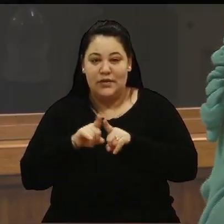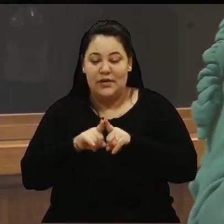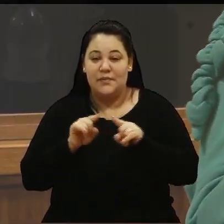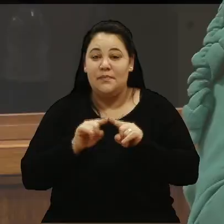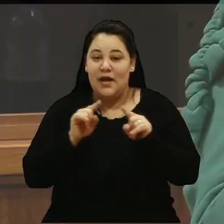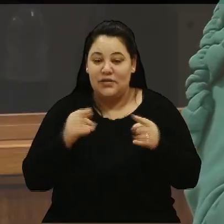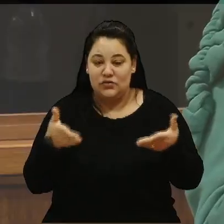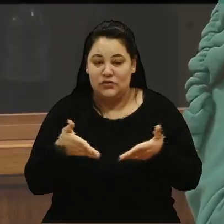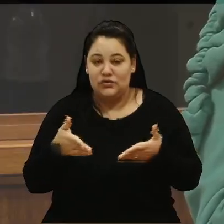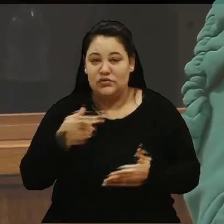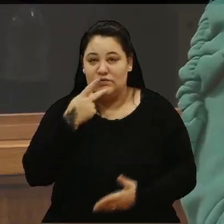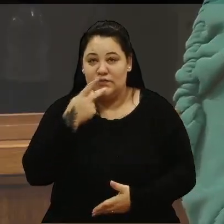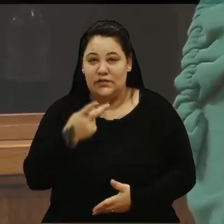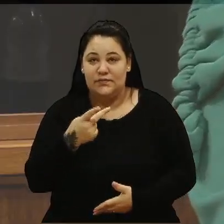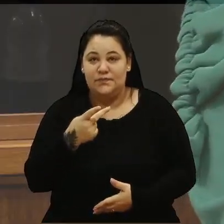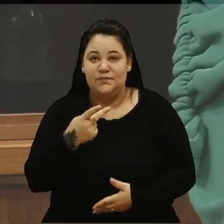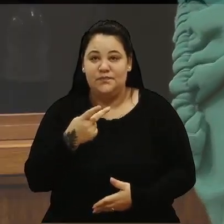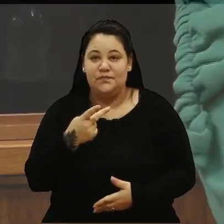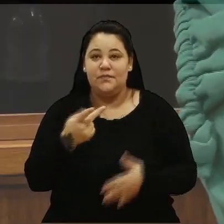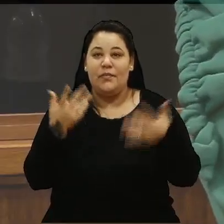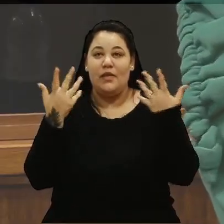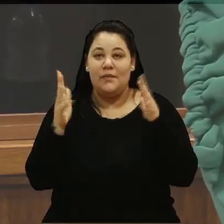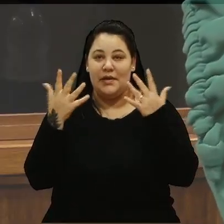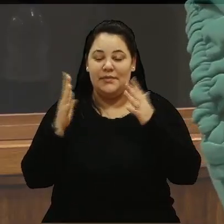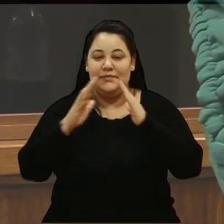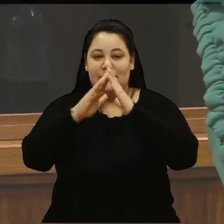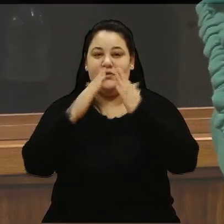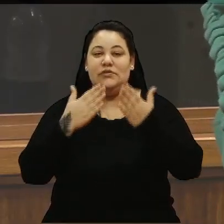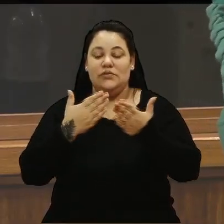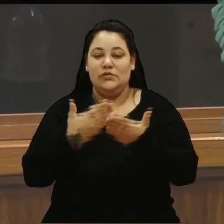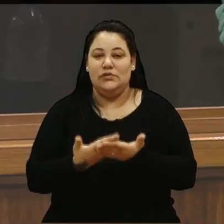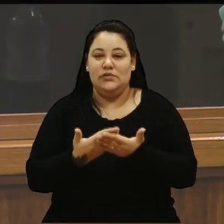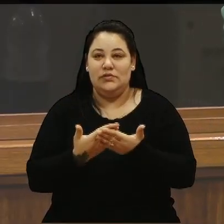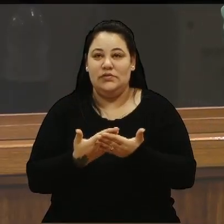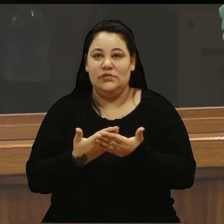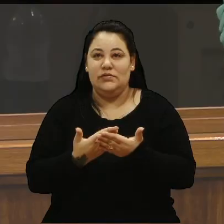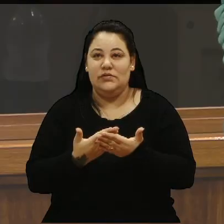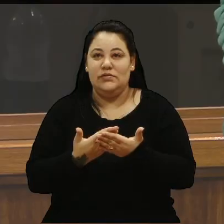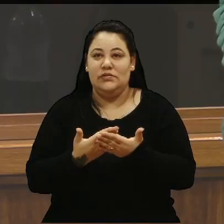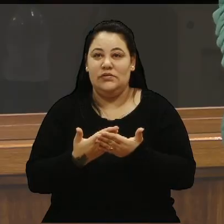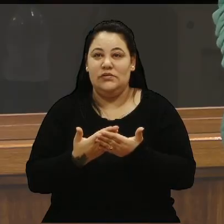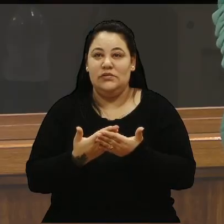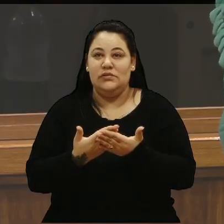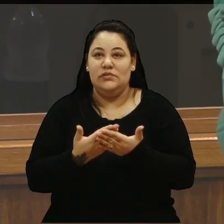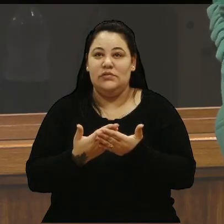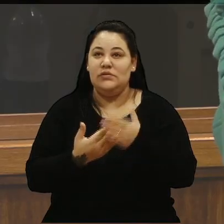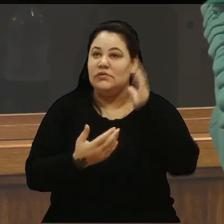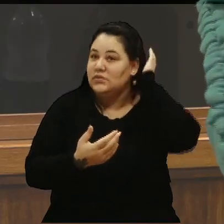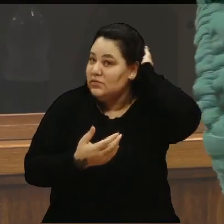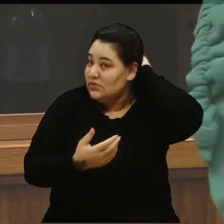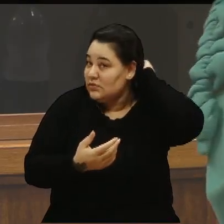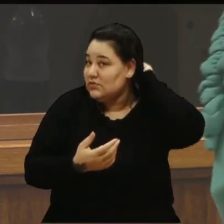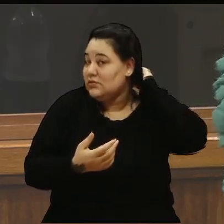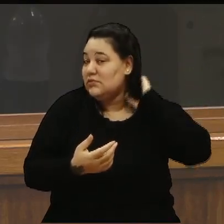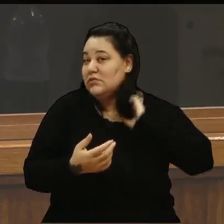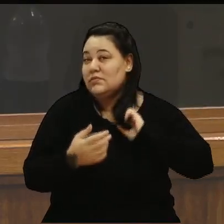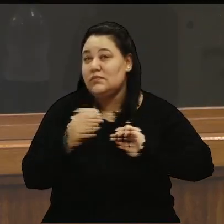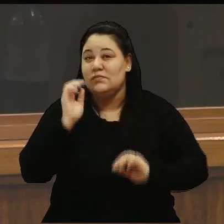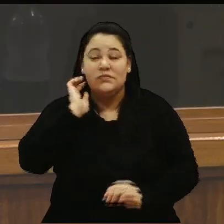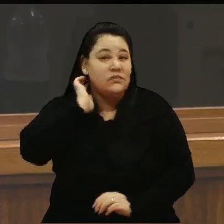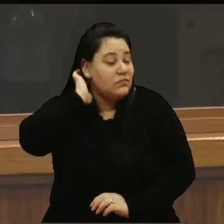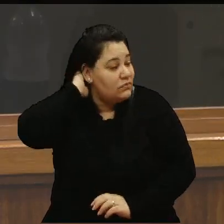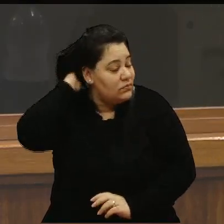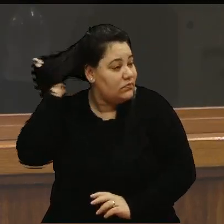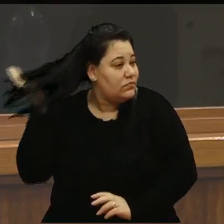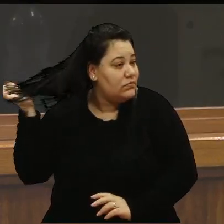quero trazer um voto de congratulações à Escola Santa Corona. Tem retorno. Só um minutinho,